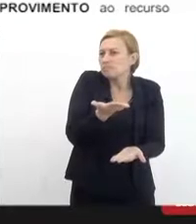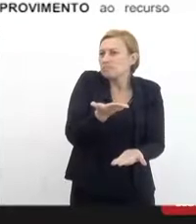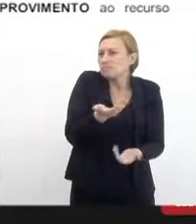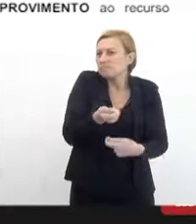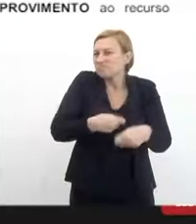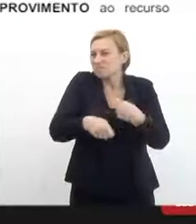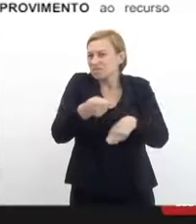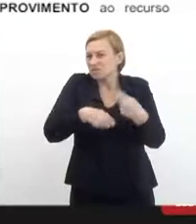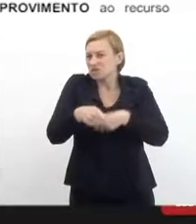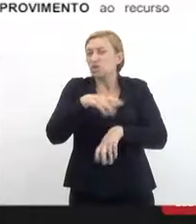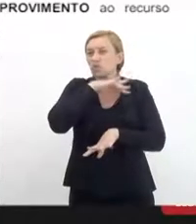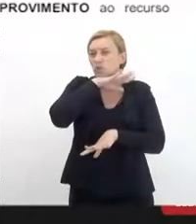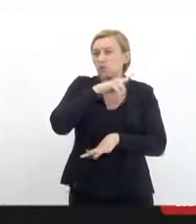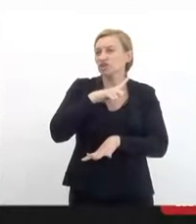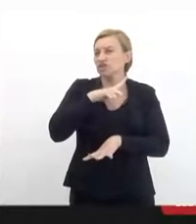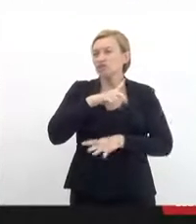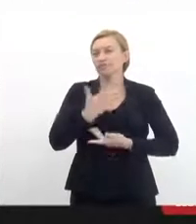teve.